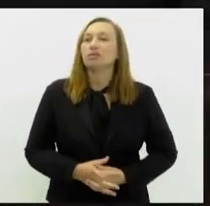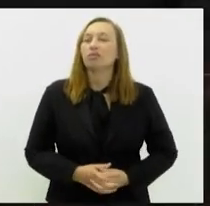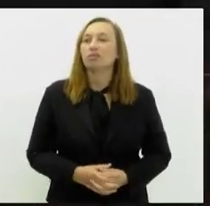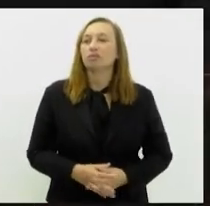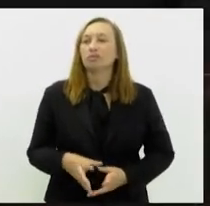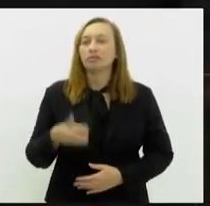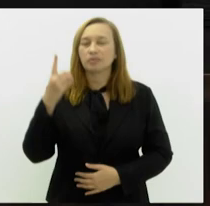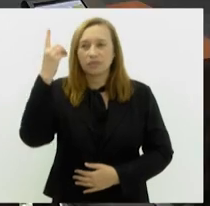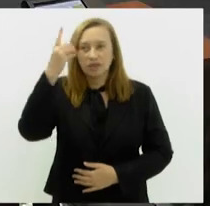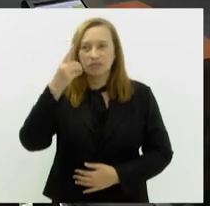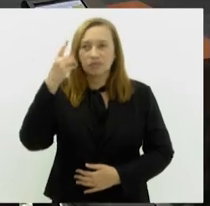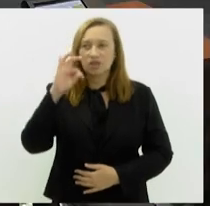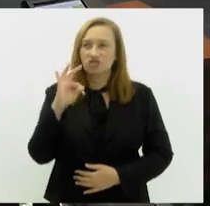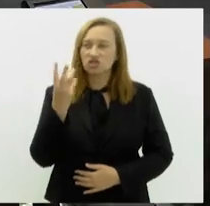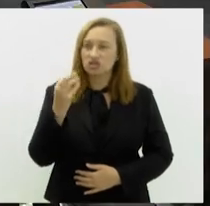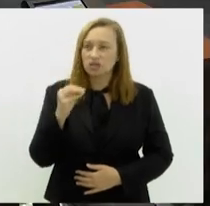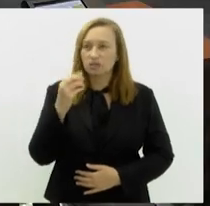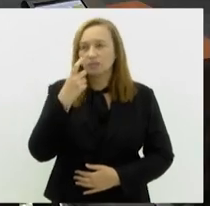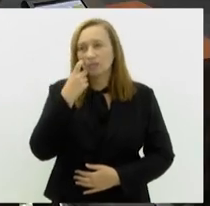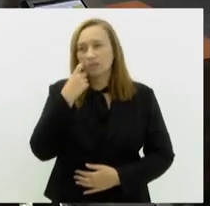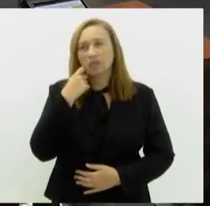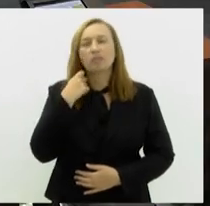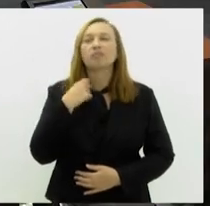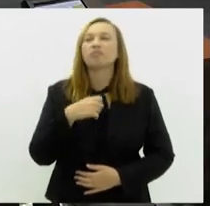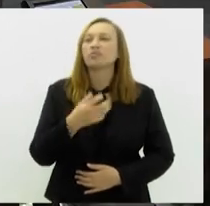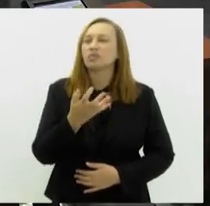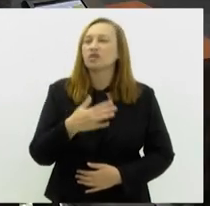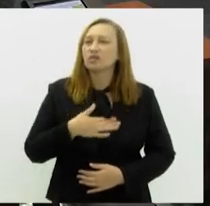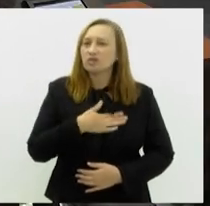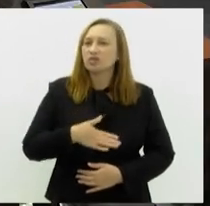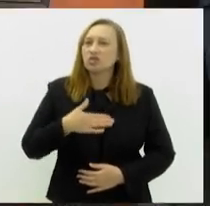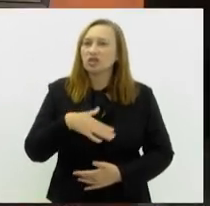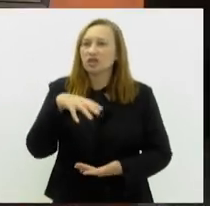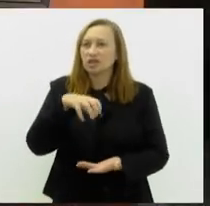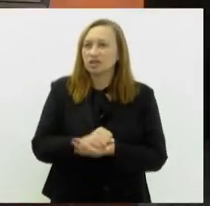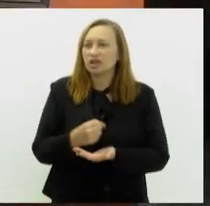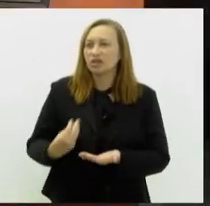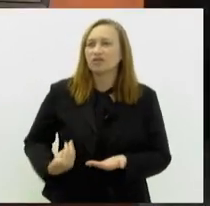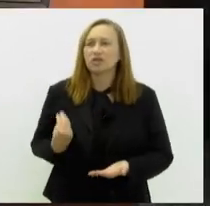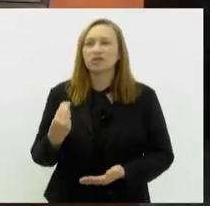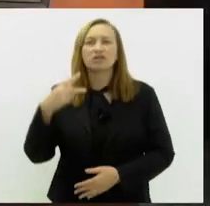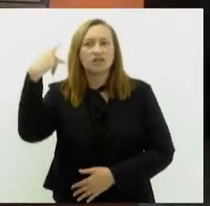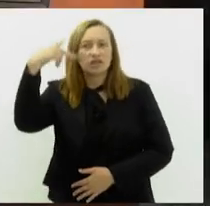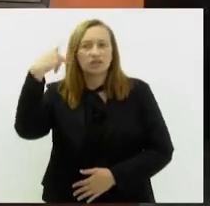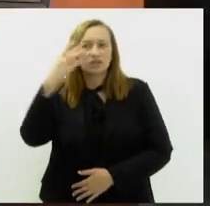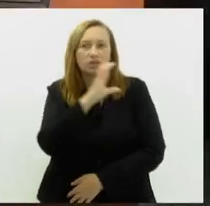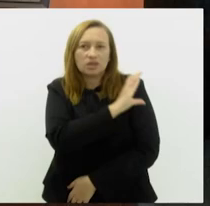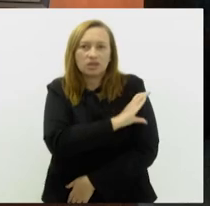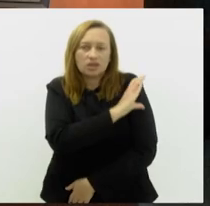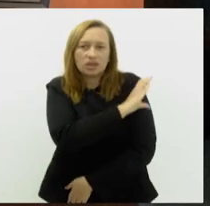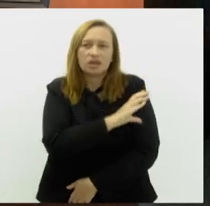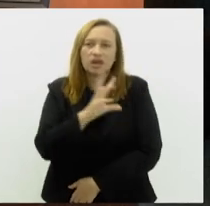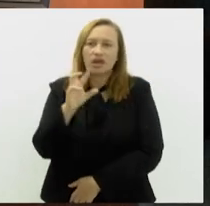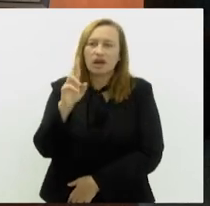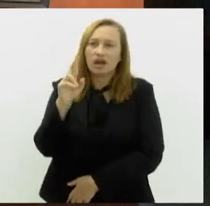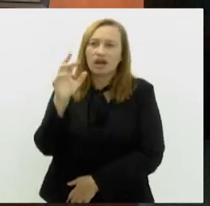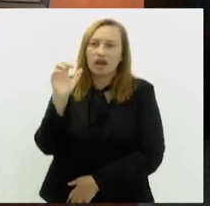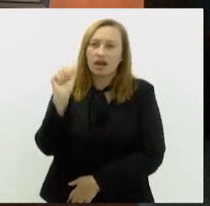Deputado Tiago Angel, por favor. Presidente, gostaria de registrar a presença do vereador de Campos, Goytacazes, Rafael